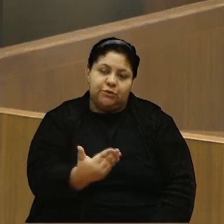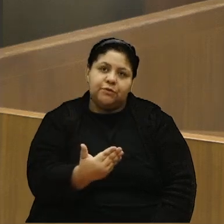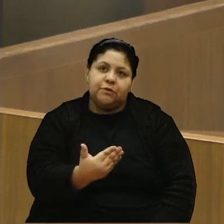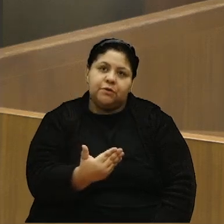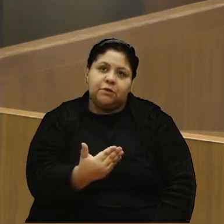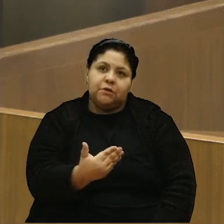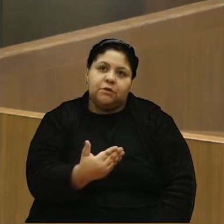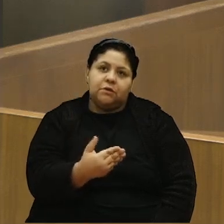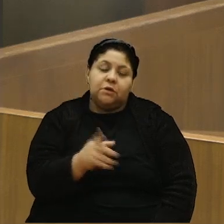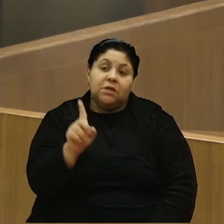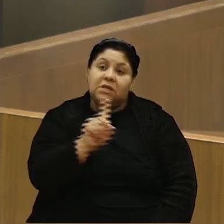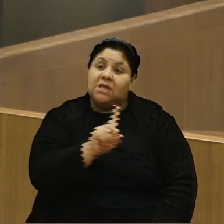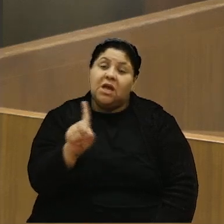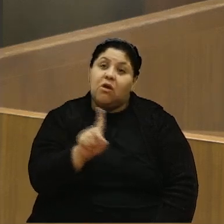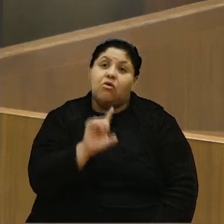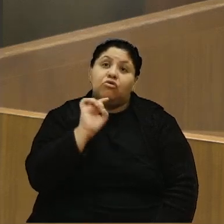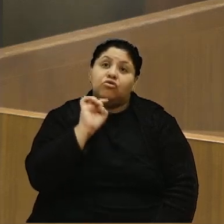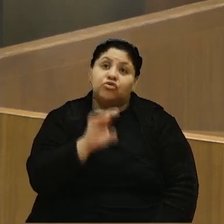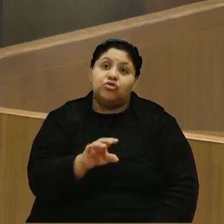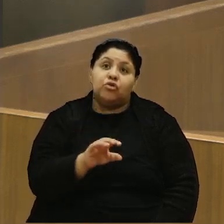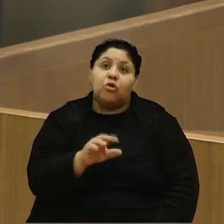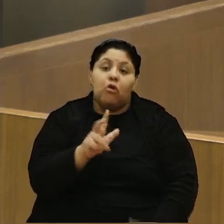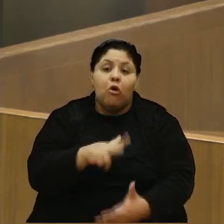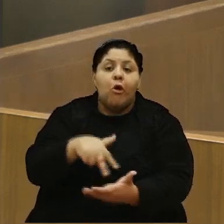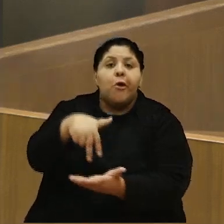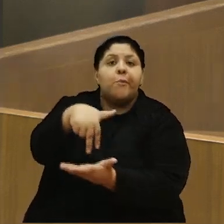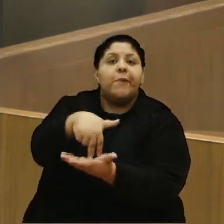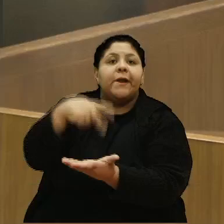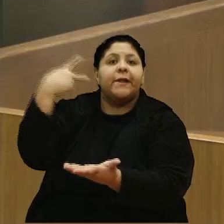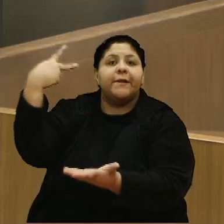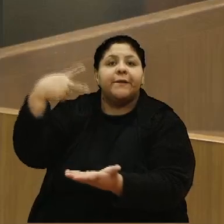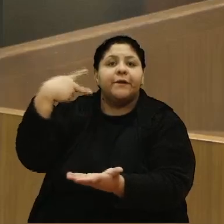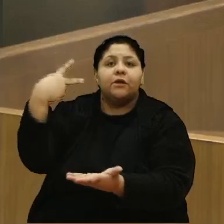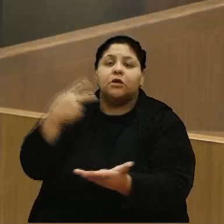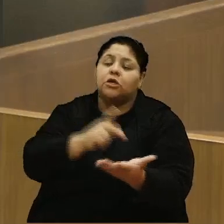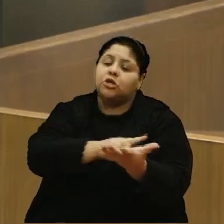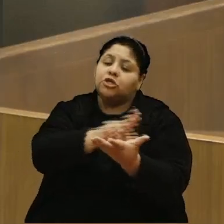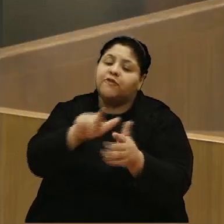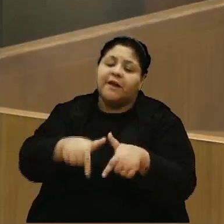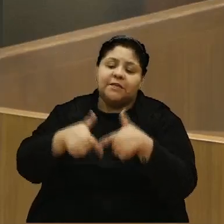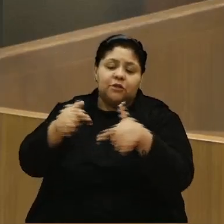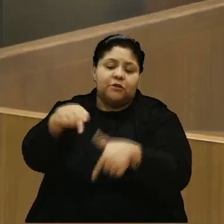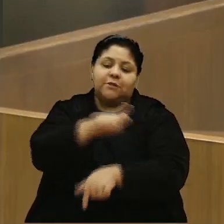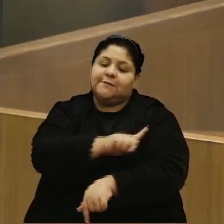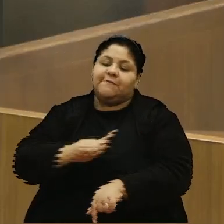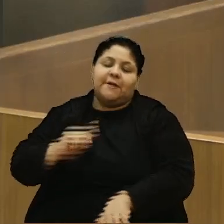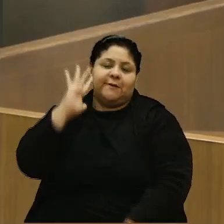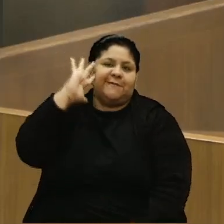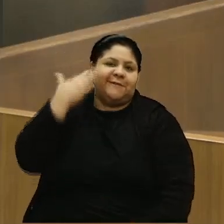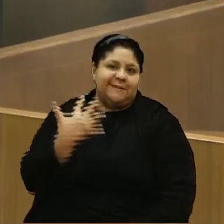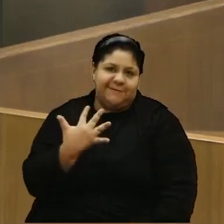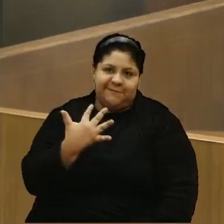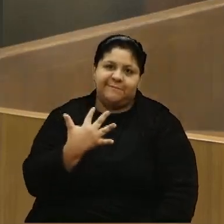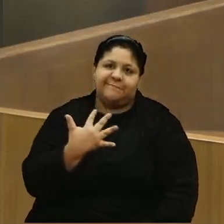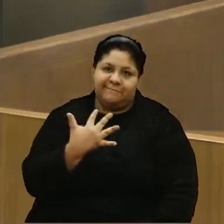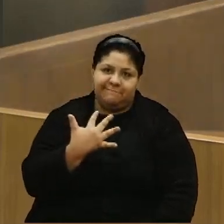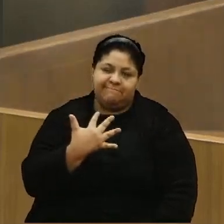para que ele não sirva somente de palanque político, como diversas ações desse governo estão acontecendo.